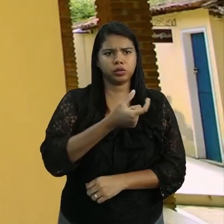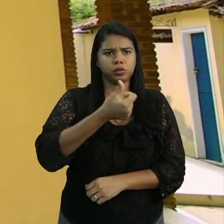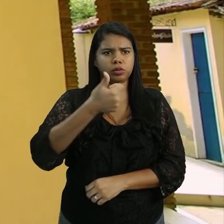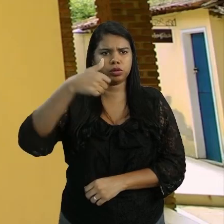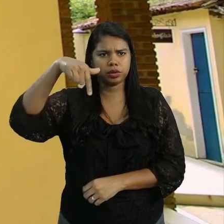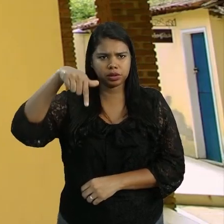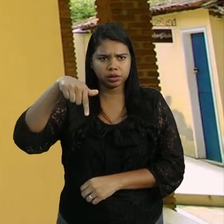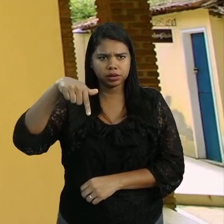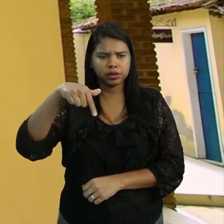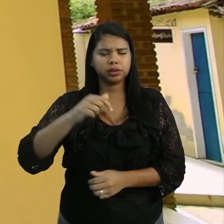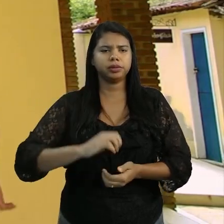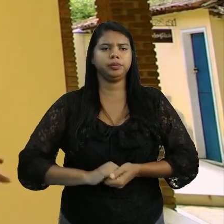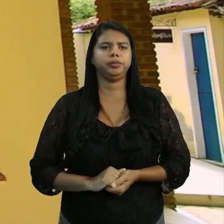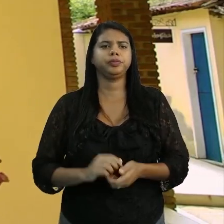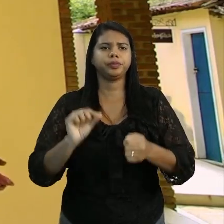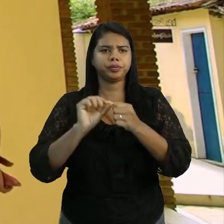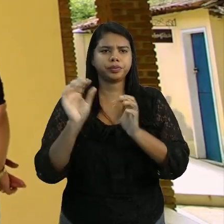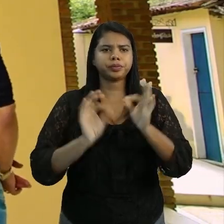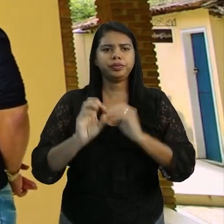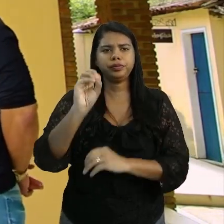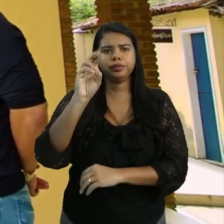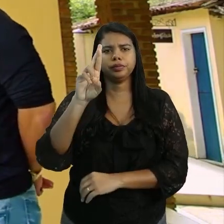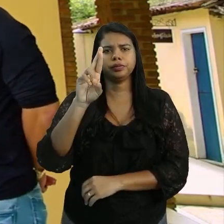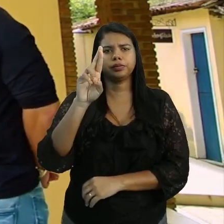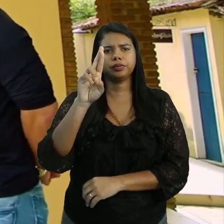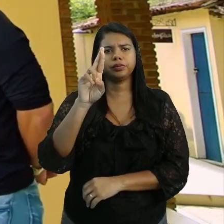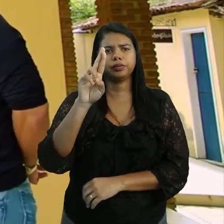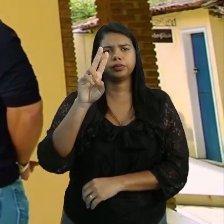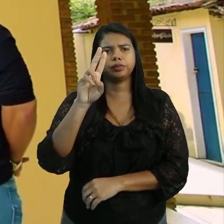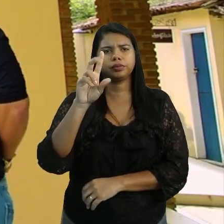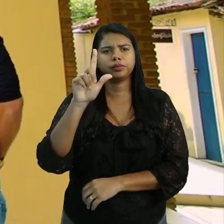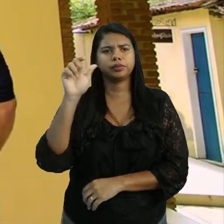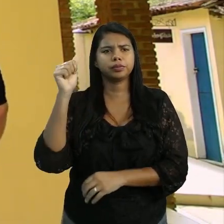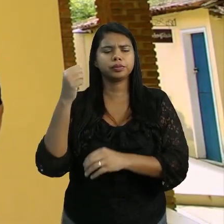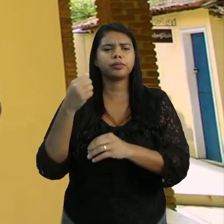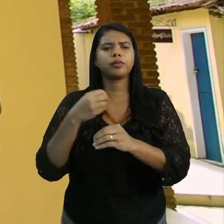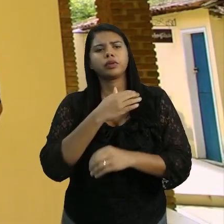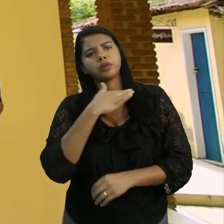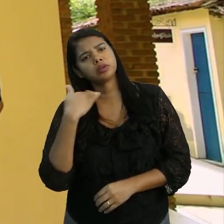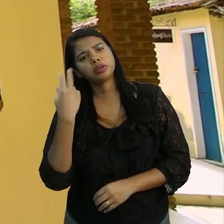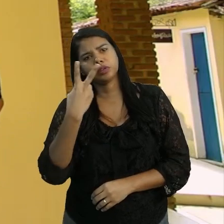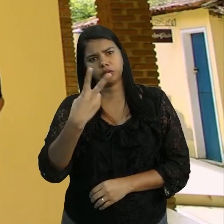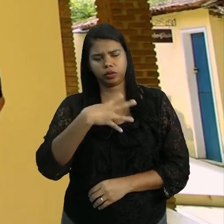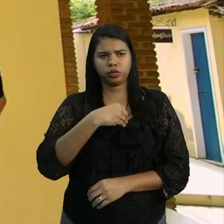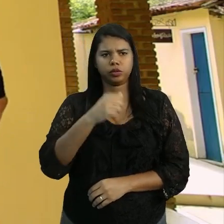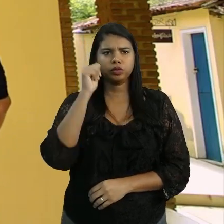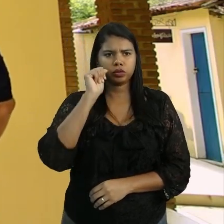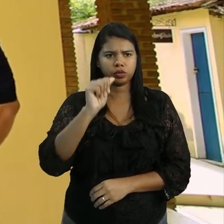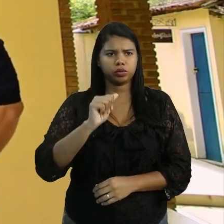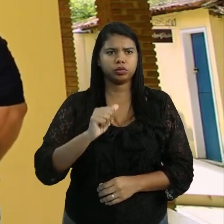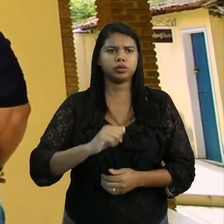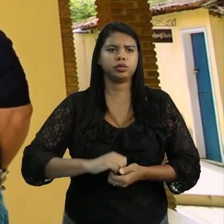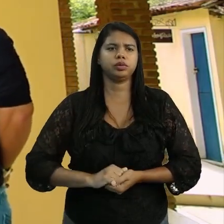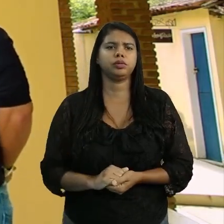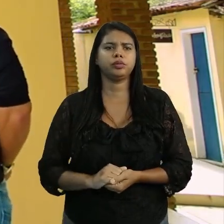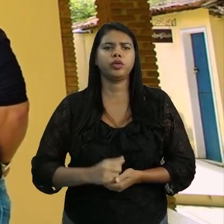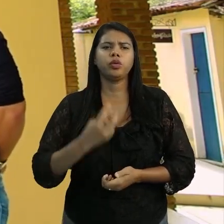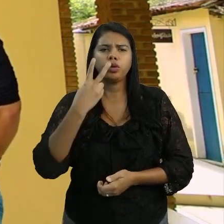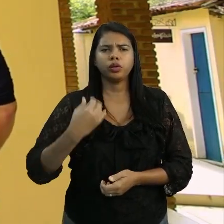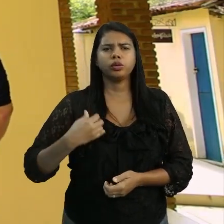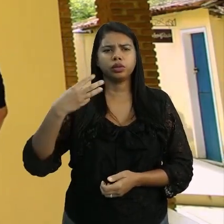tem nada de sinistro não, viu? Mas eu percebi que ela foi refeita, ou ela sempre teve essas características, essas